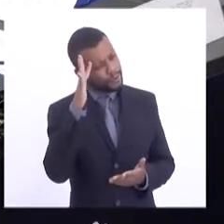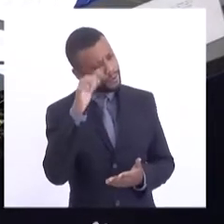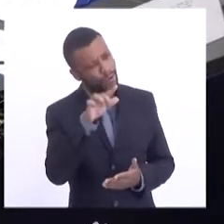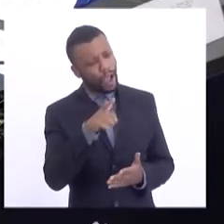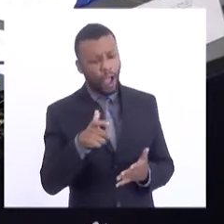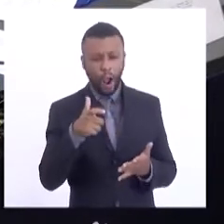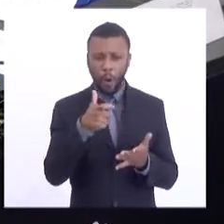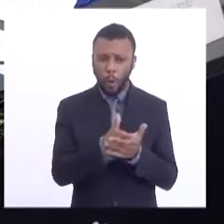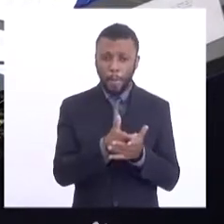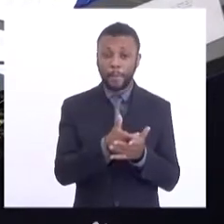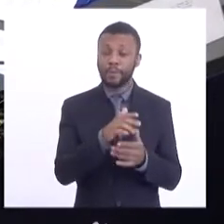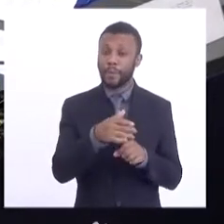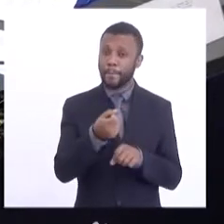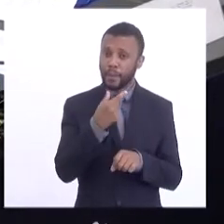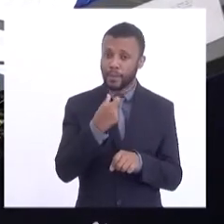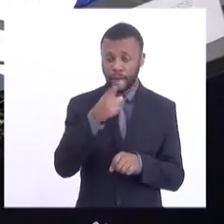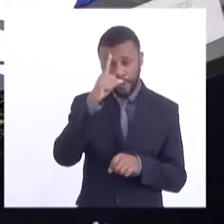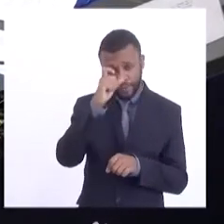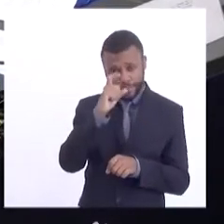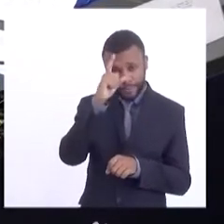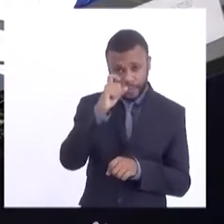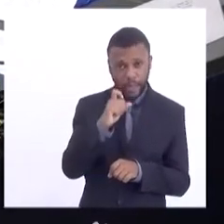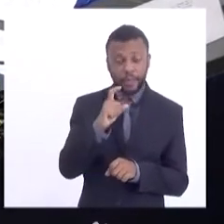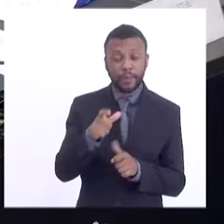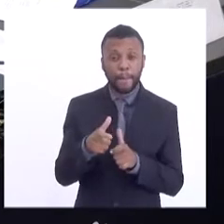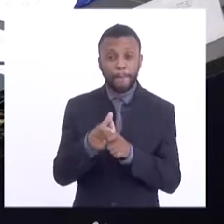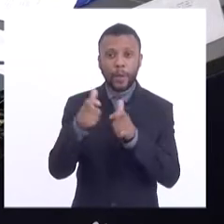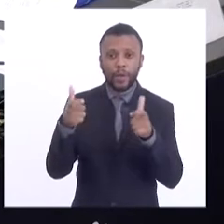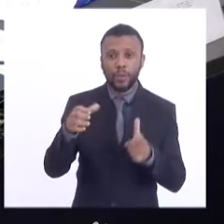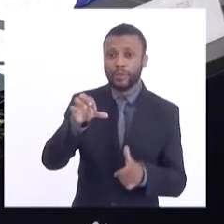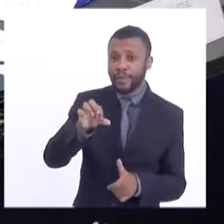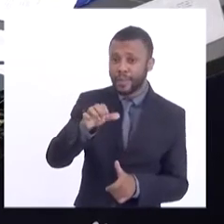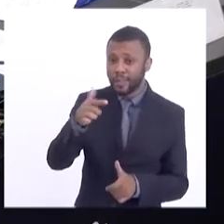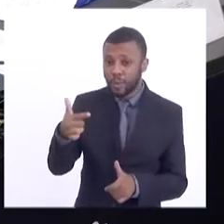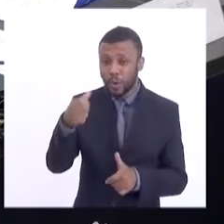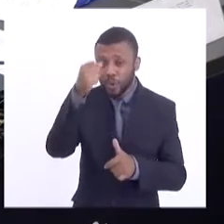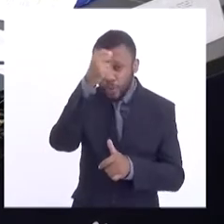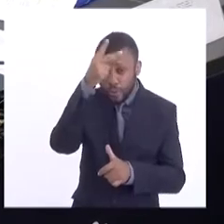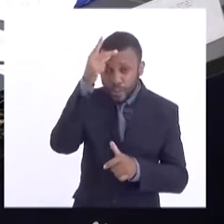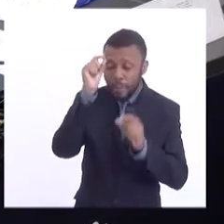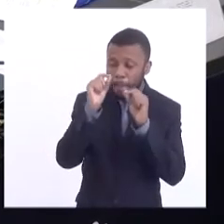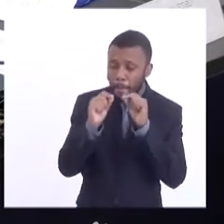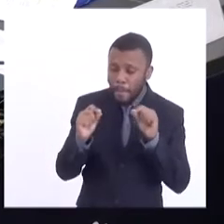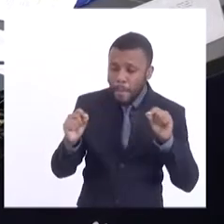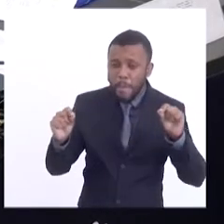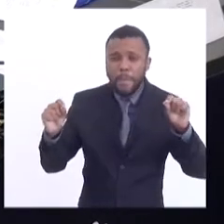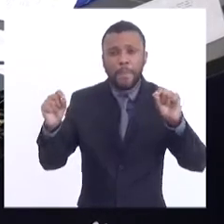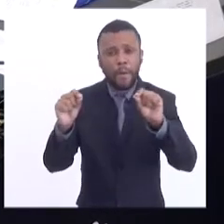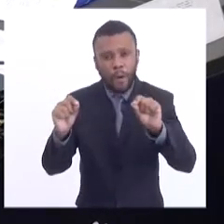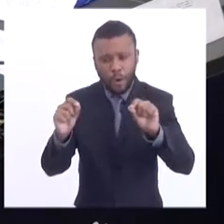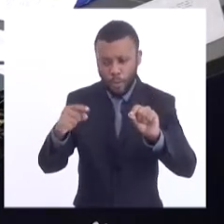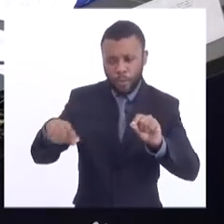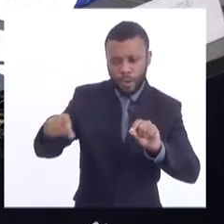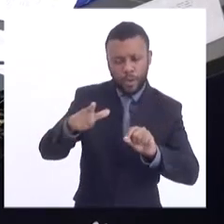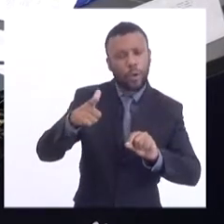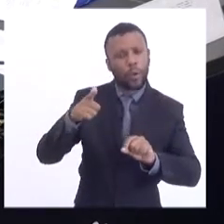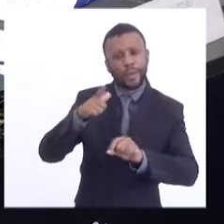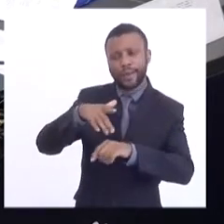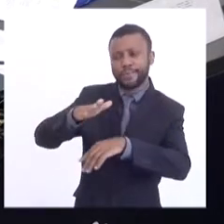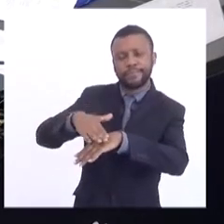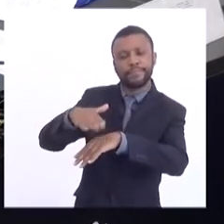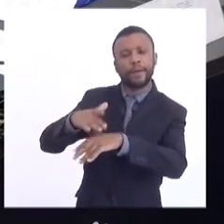de medicamento hospitalar com adesão dos 92 municípios porque eles podem comprar né